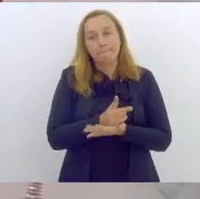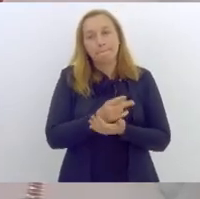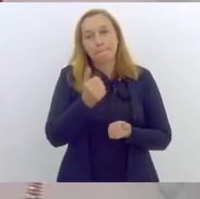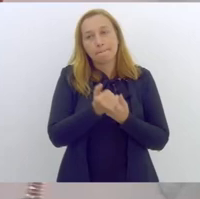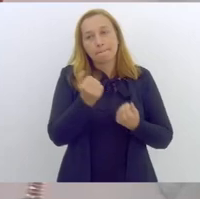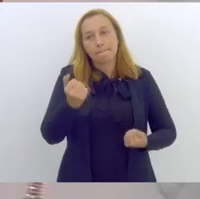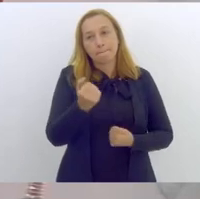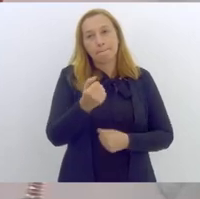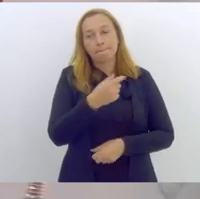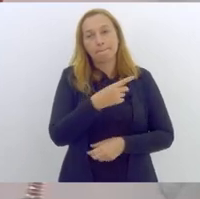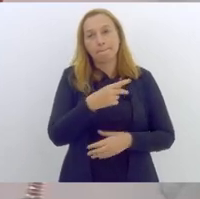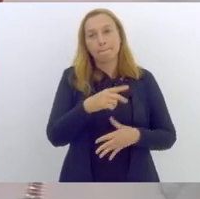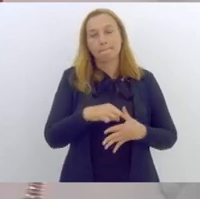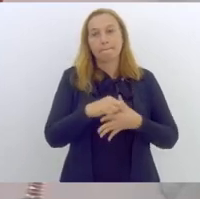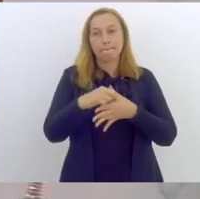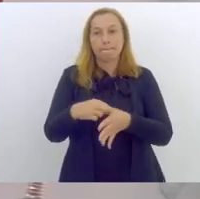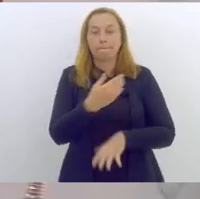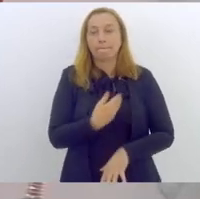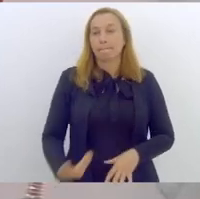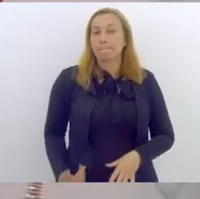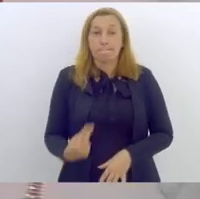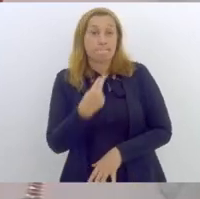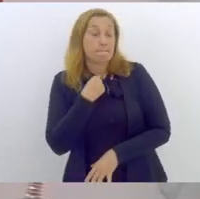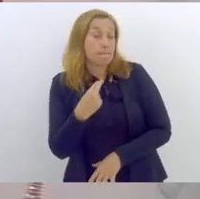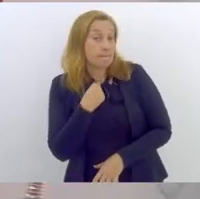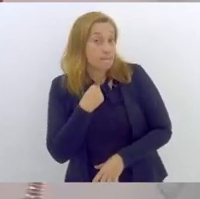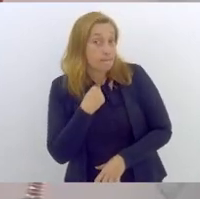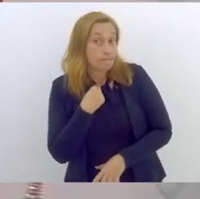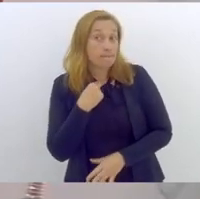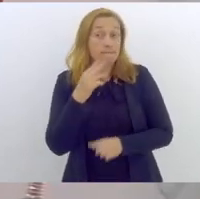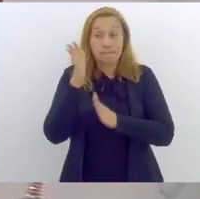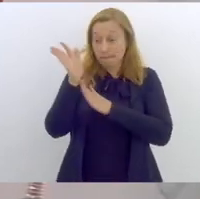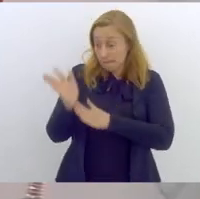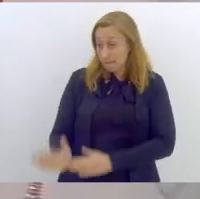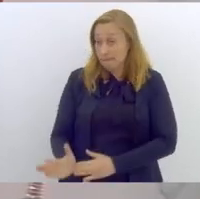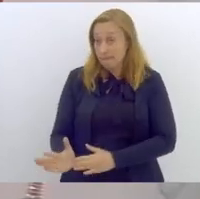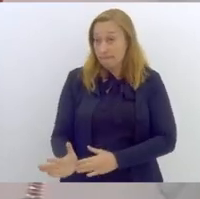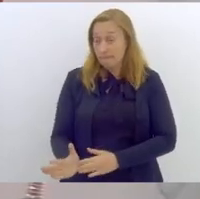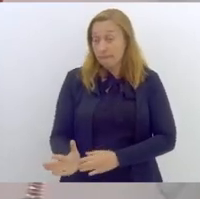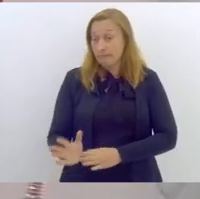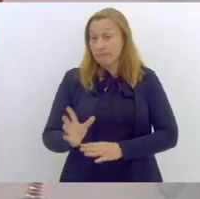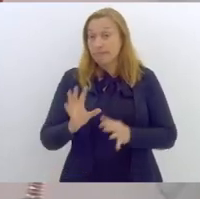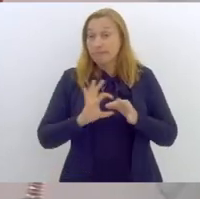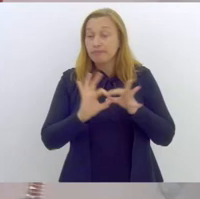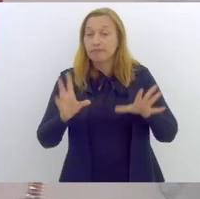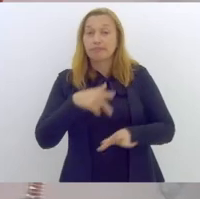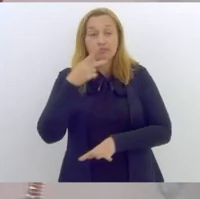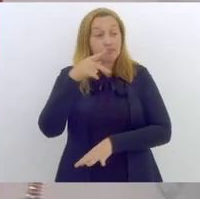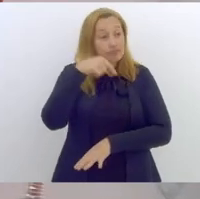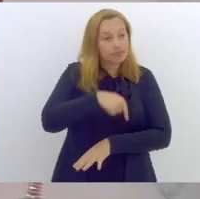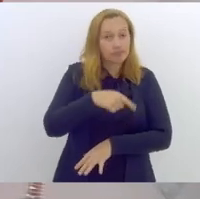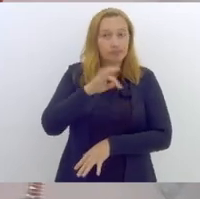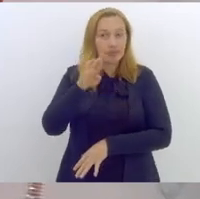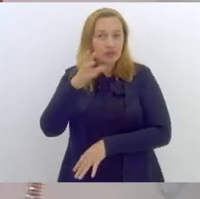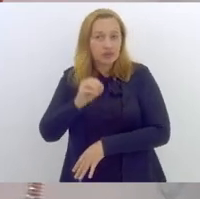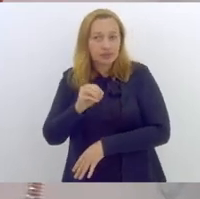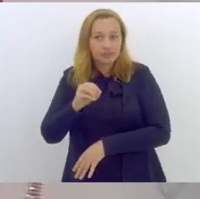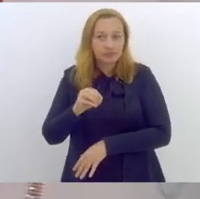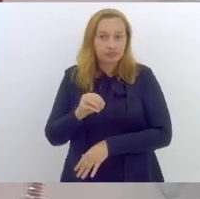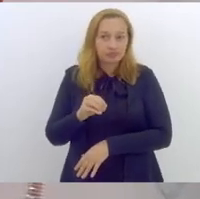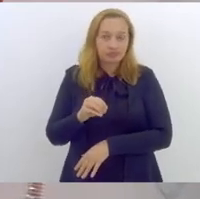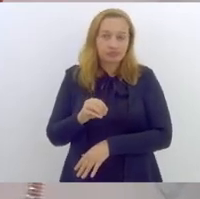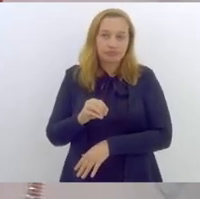vice-líder do governo eu não posso por uma questão de lealdade deixar de expressar aqui Marcelo aprofunda